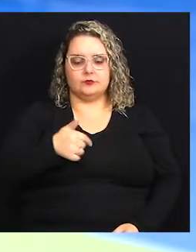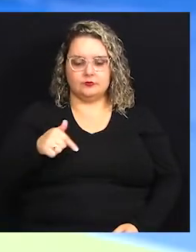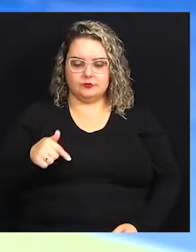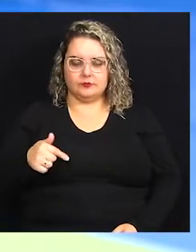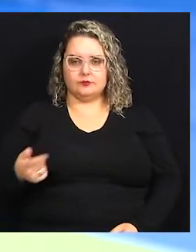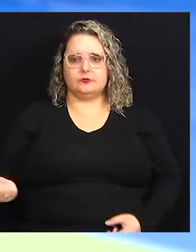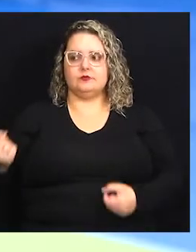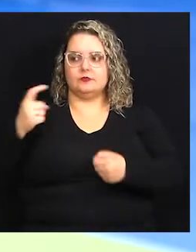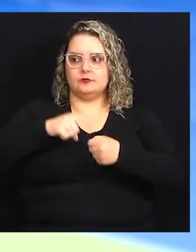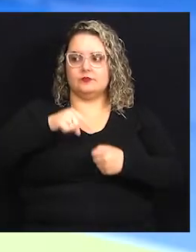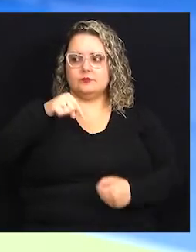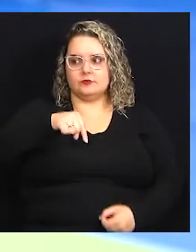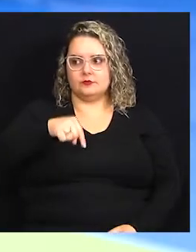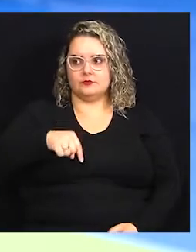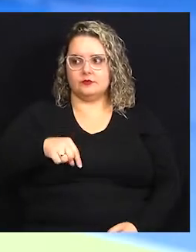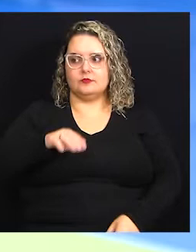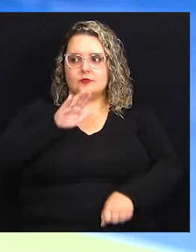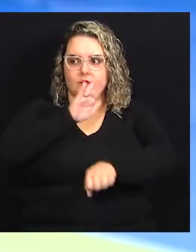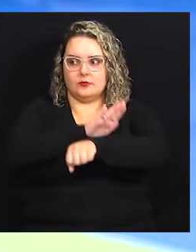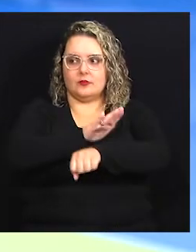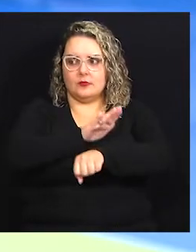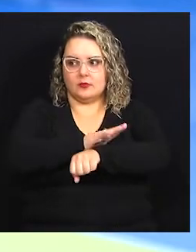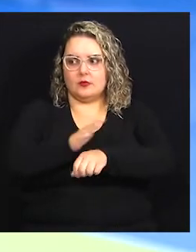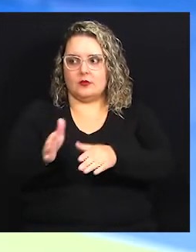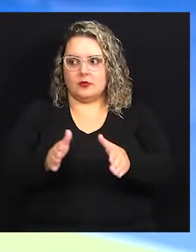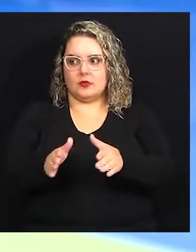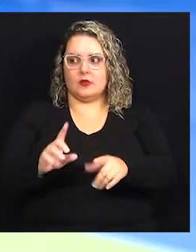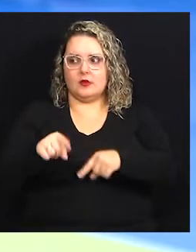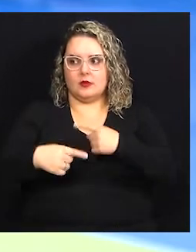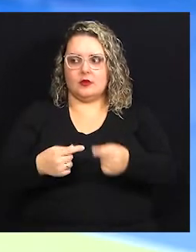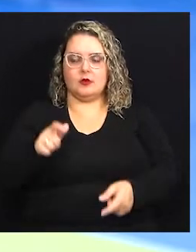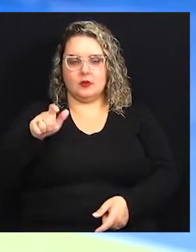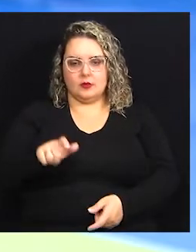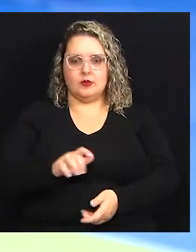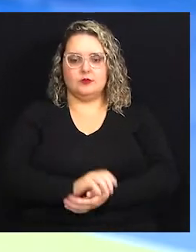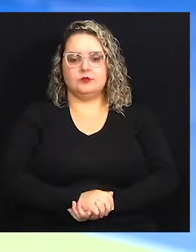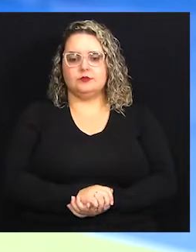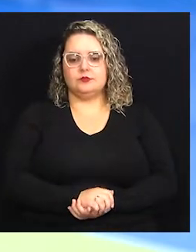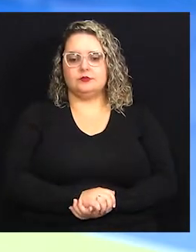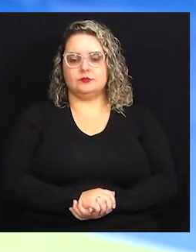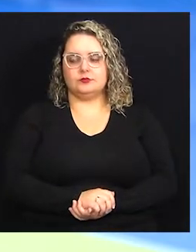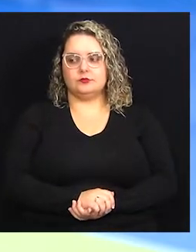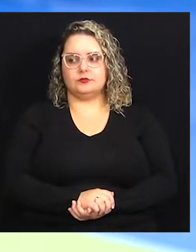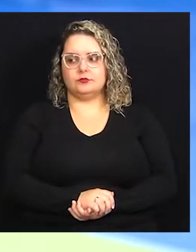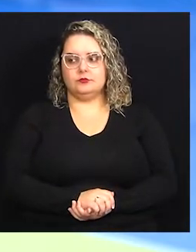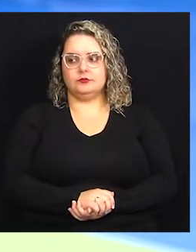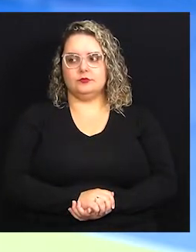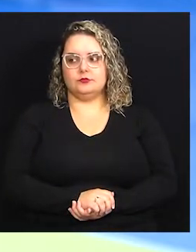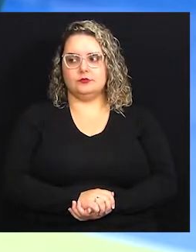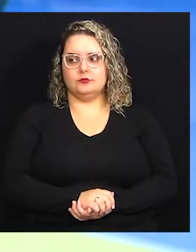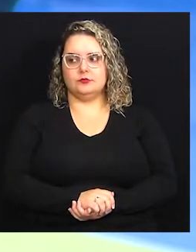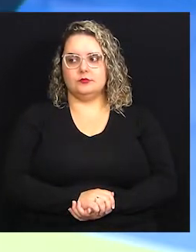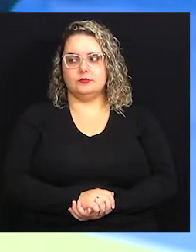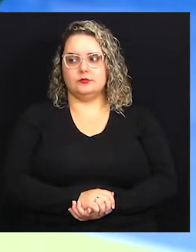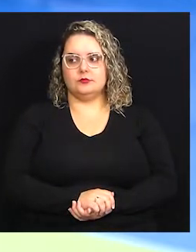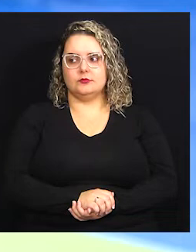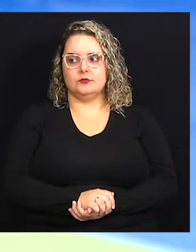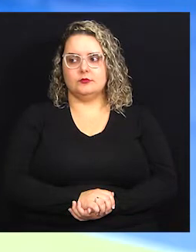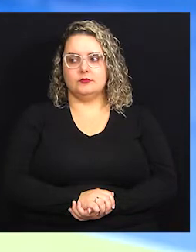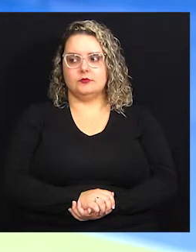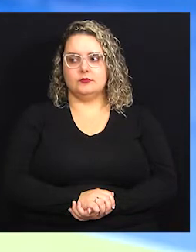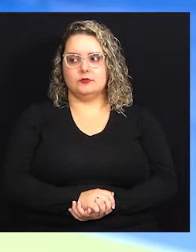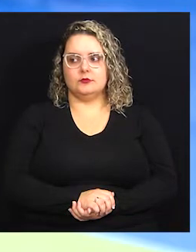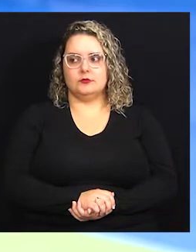vim como assistente nessa época aí, era uma outra pessoa, né? Aí fiquei como